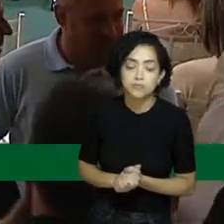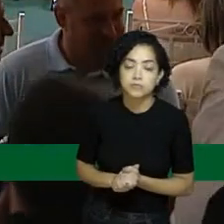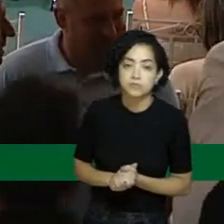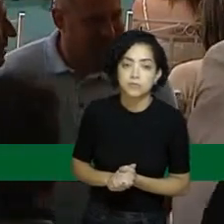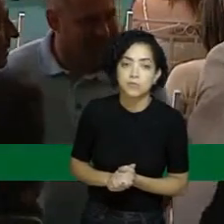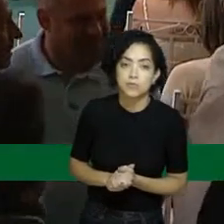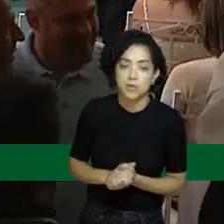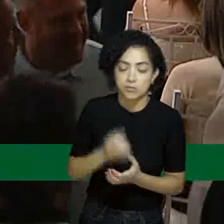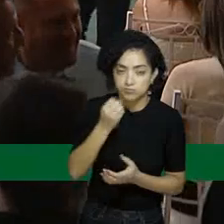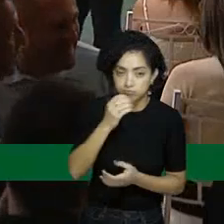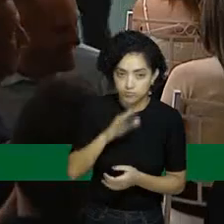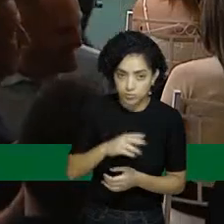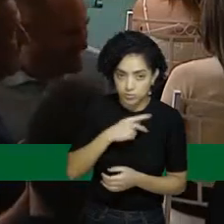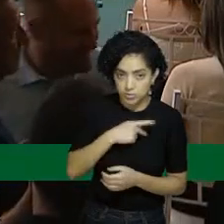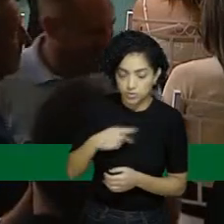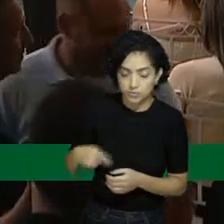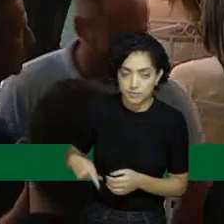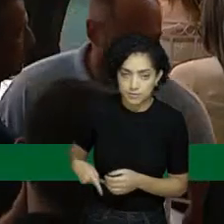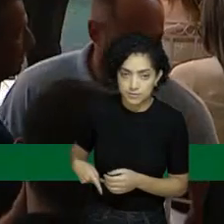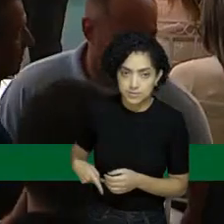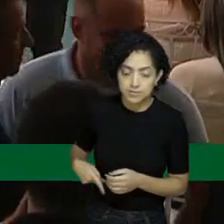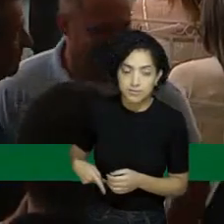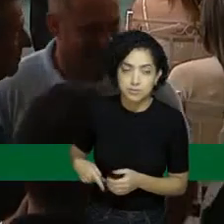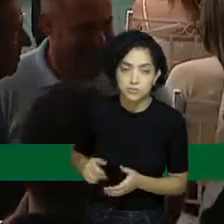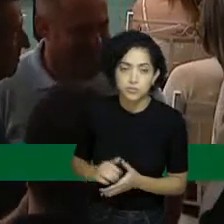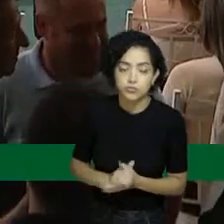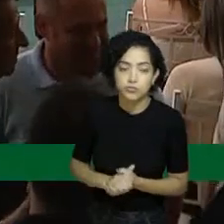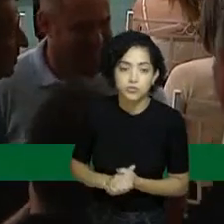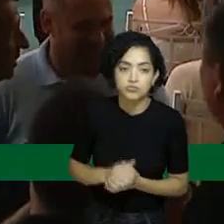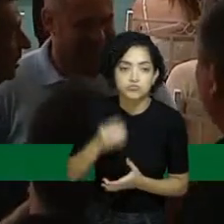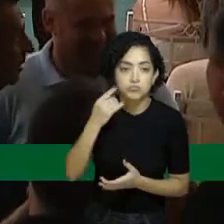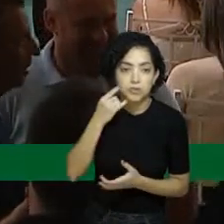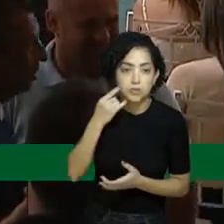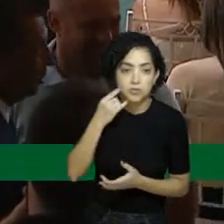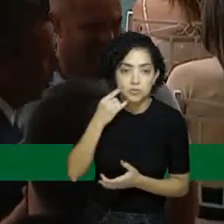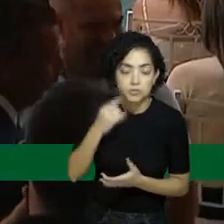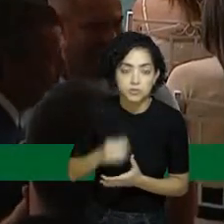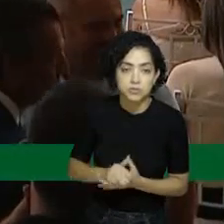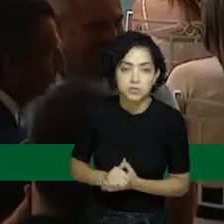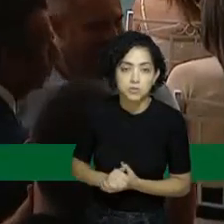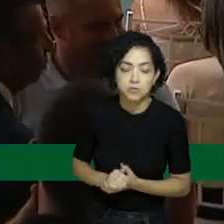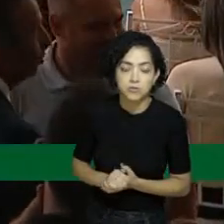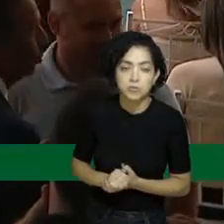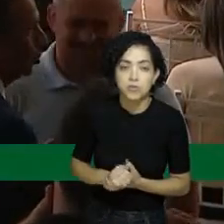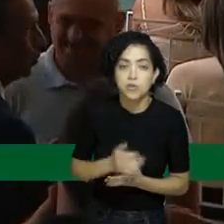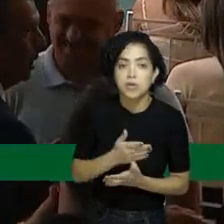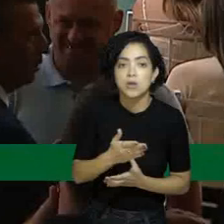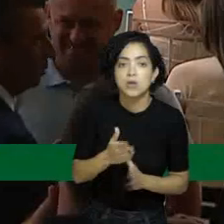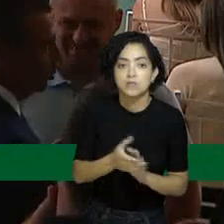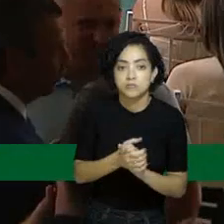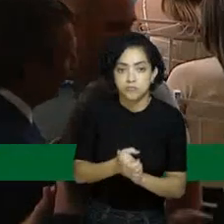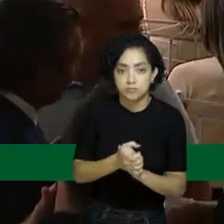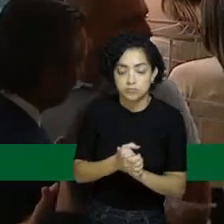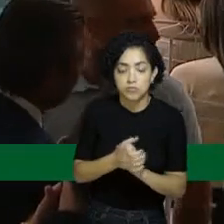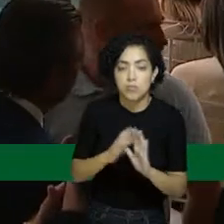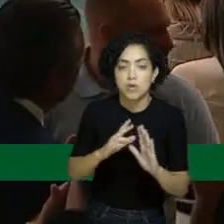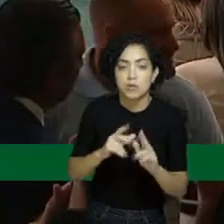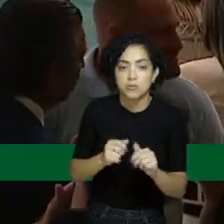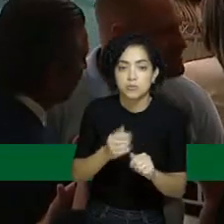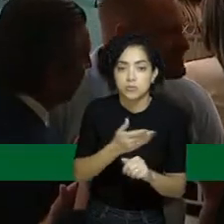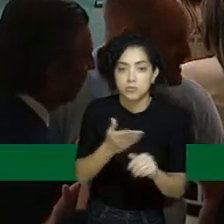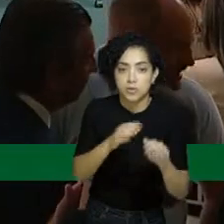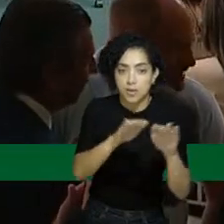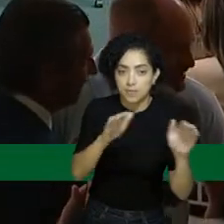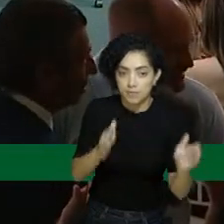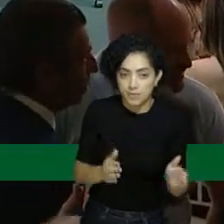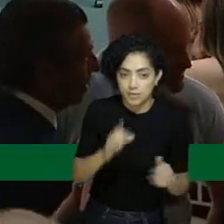Boa tarde, presidente Mauro de Nadal, a quem saúdo, e saúdo toda a mesa